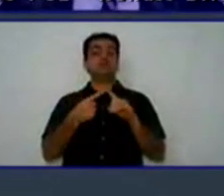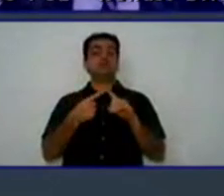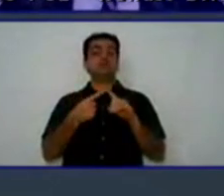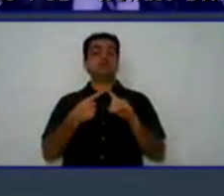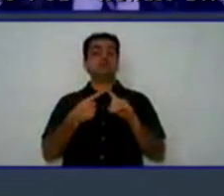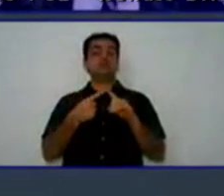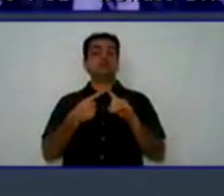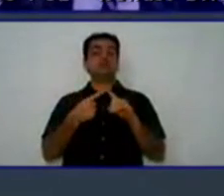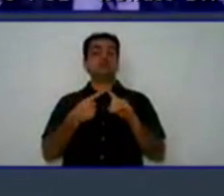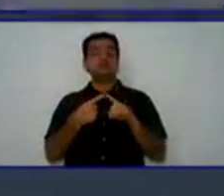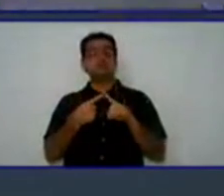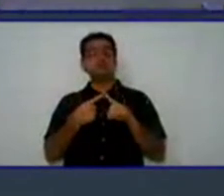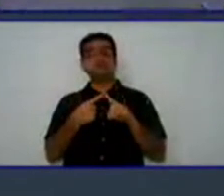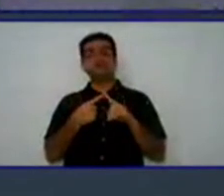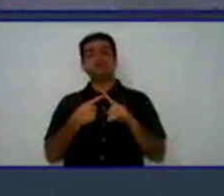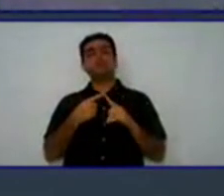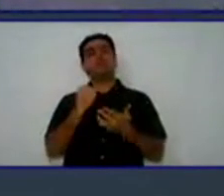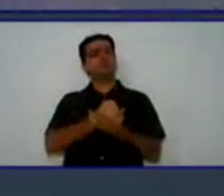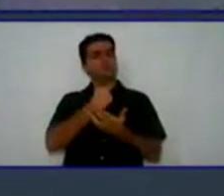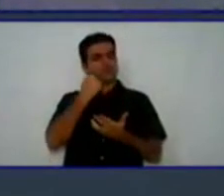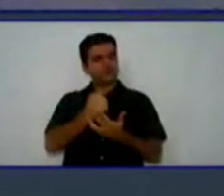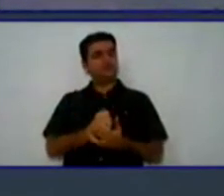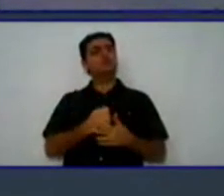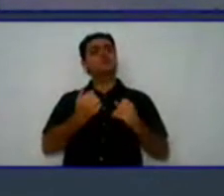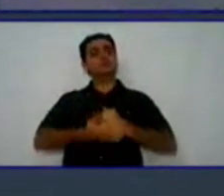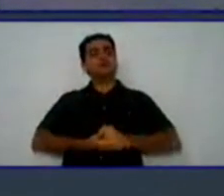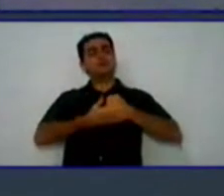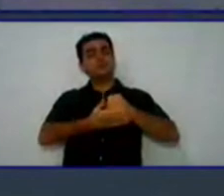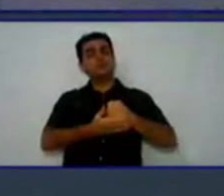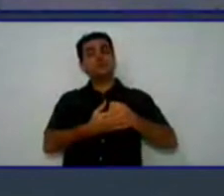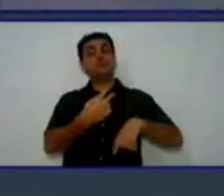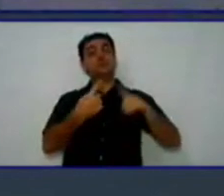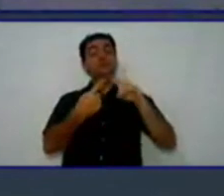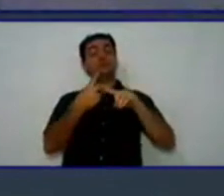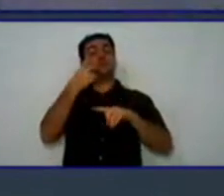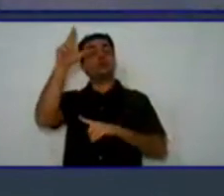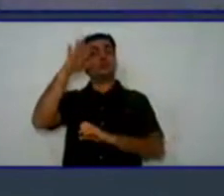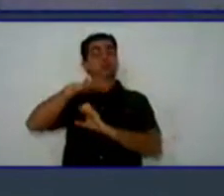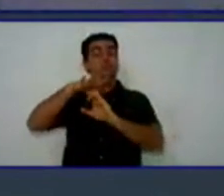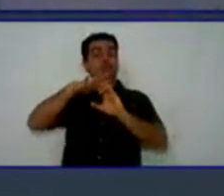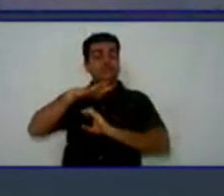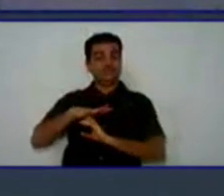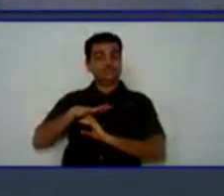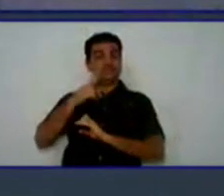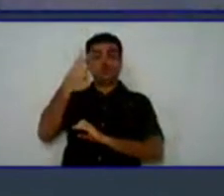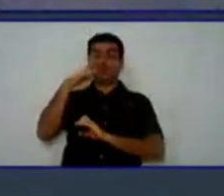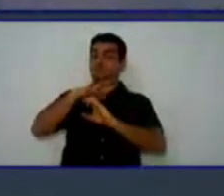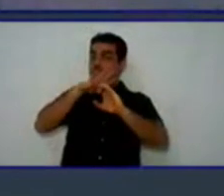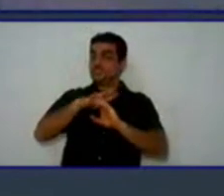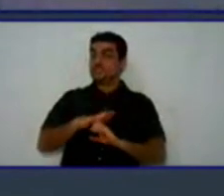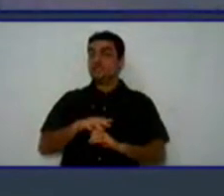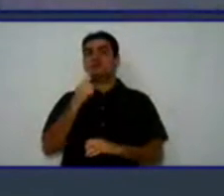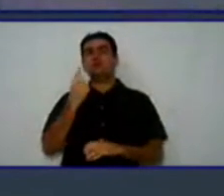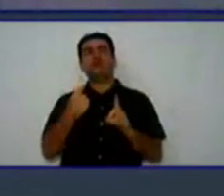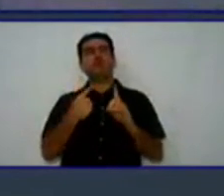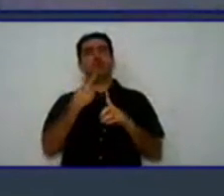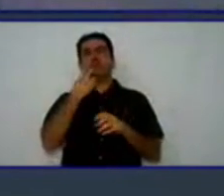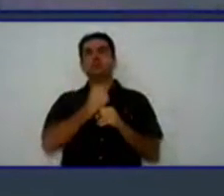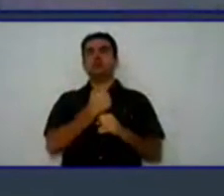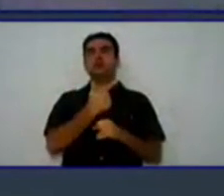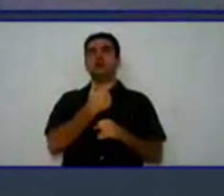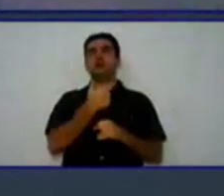sobre a efetiva contratação e prestação de serviços de duas empresas que transcorreram, uma delas de